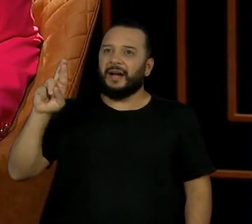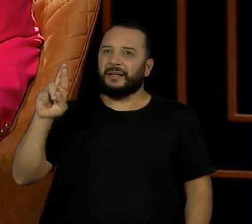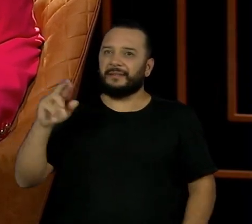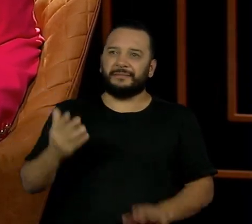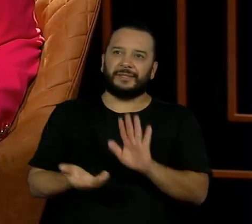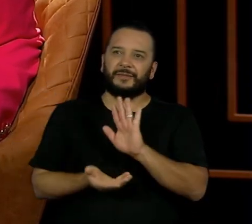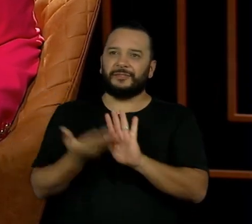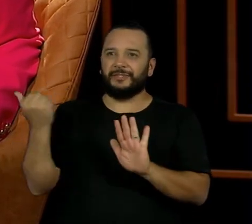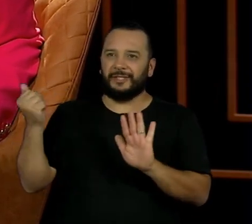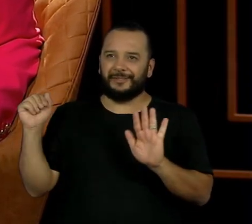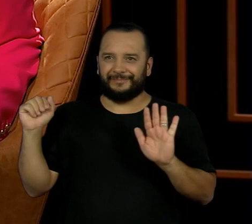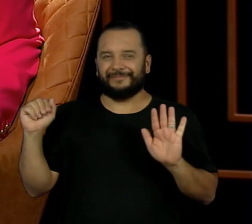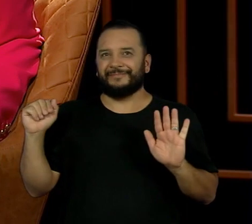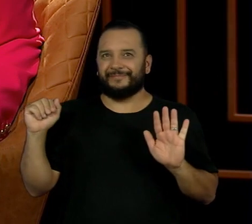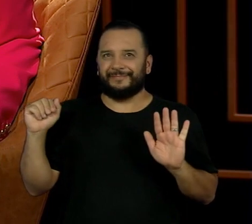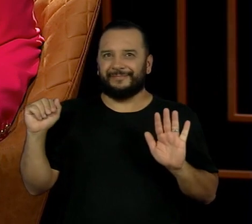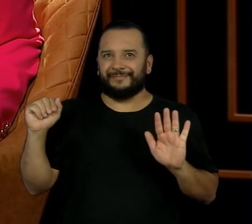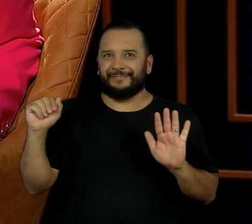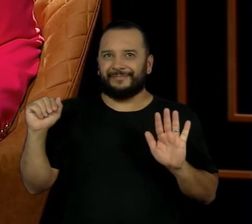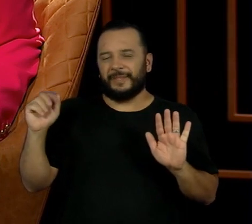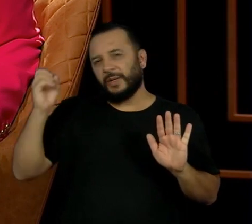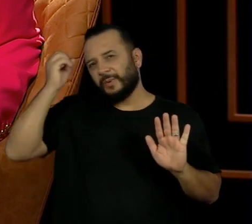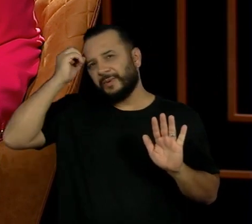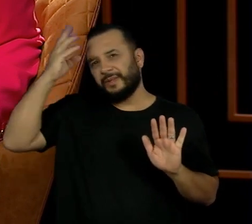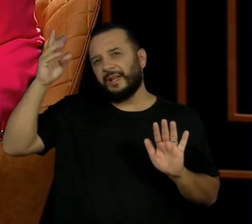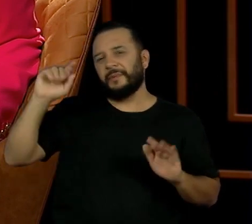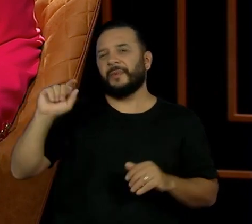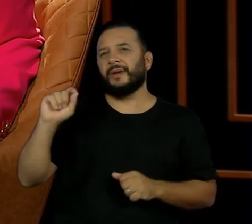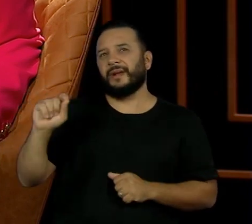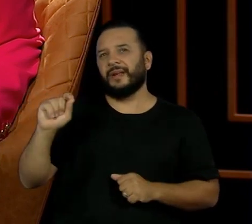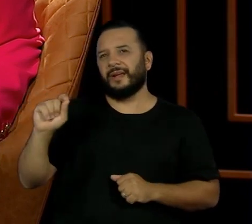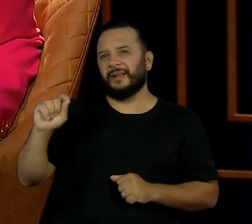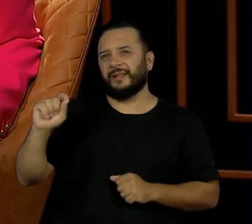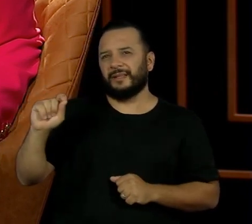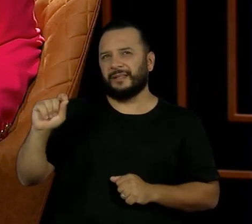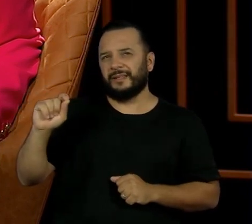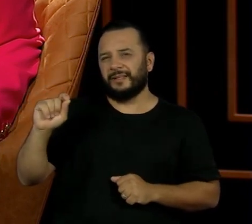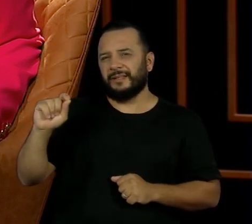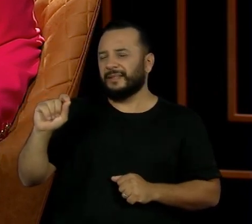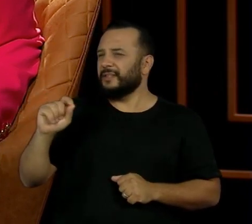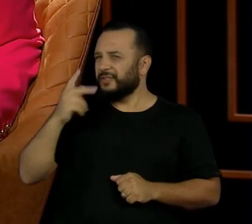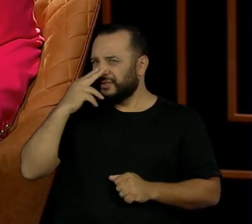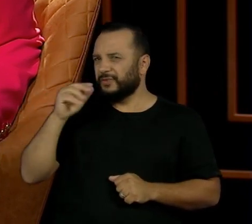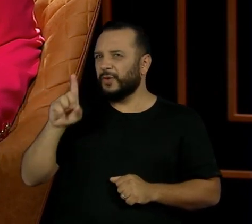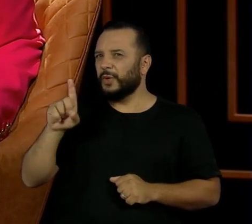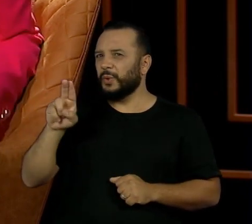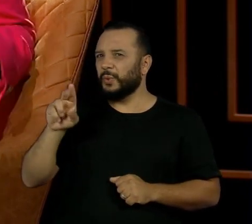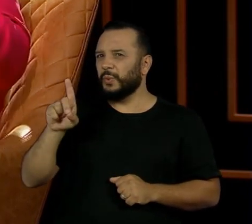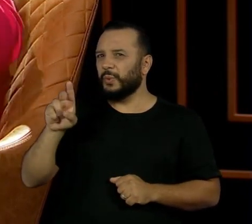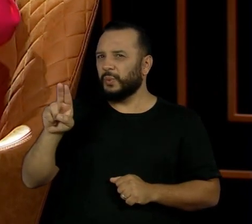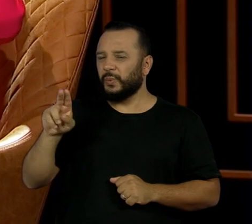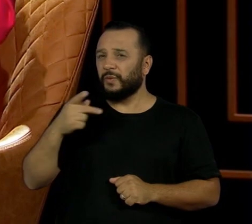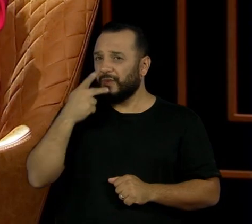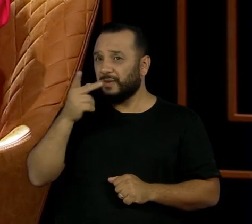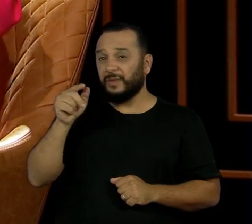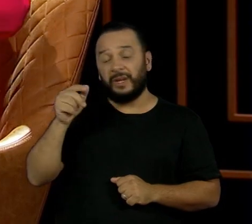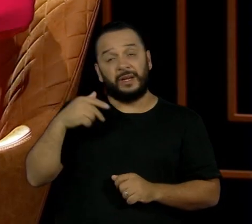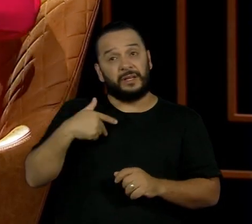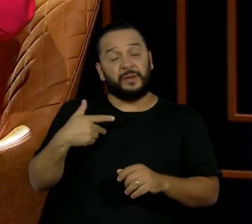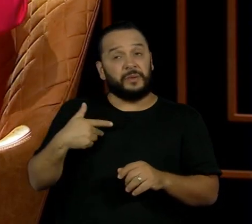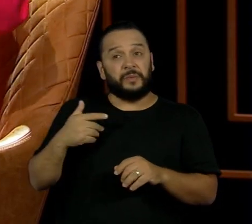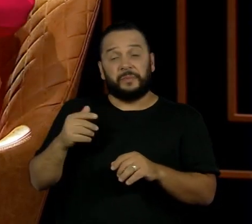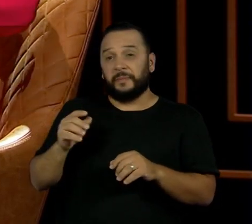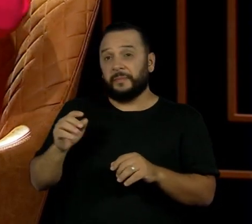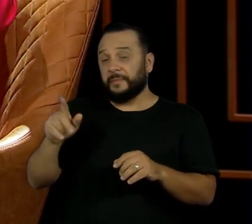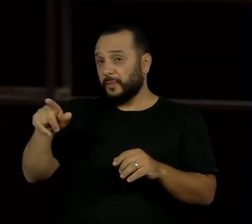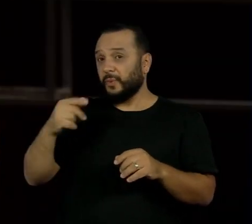lembro que... Eu não lembro quem foi. Eu não lembro se foi o Dudu Marotti. Teve alguém que falou assim, estou com medo de você perder, né? De